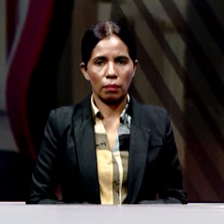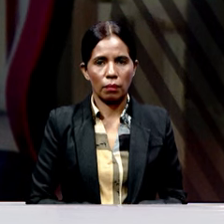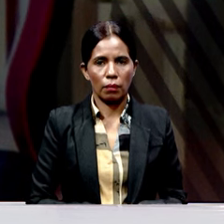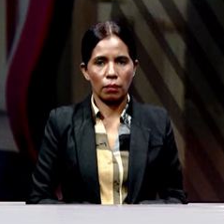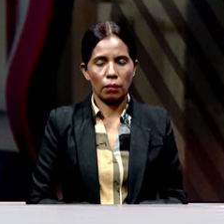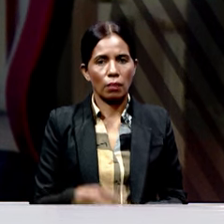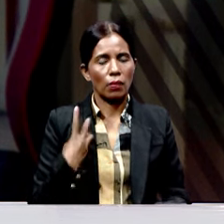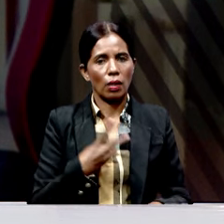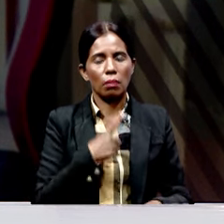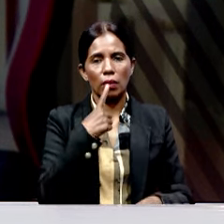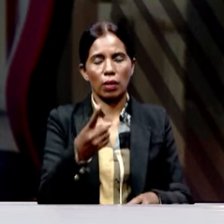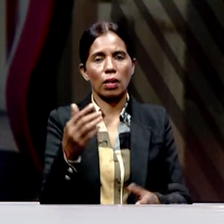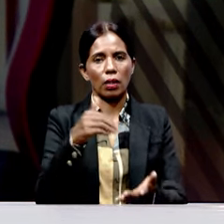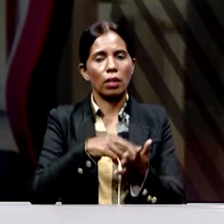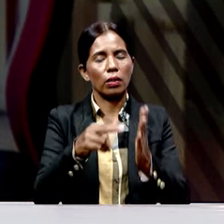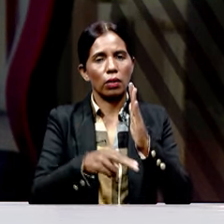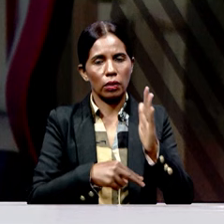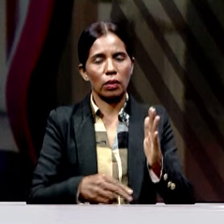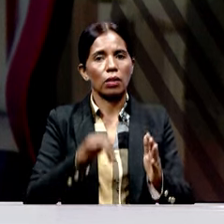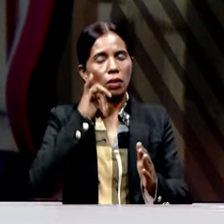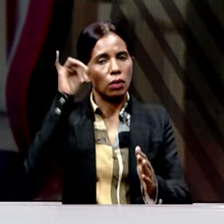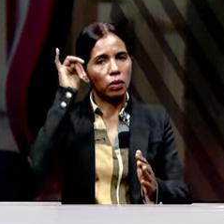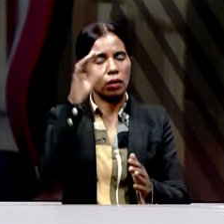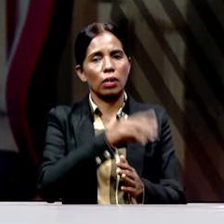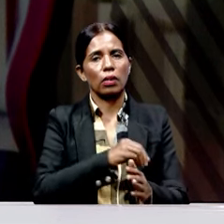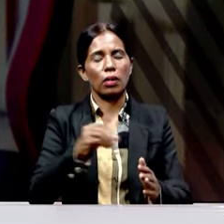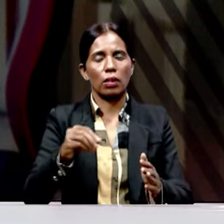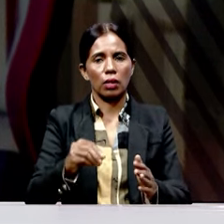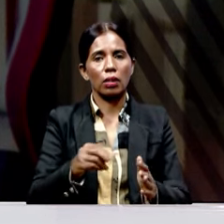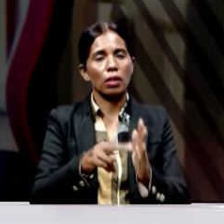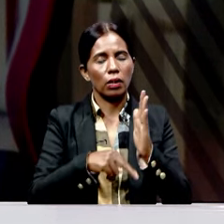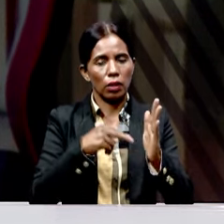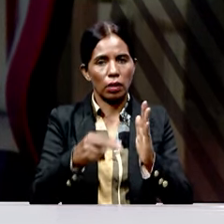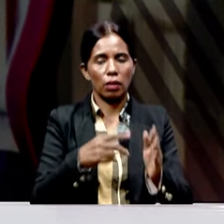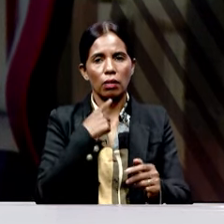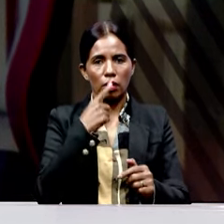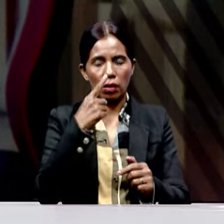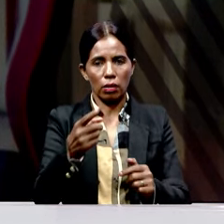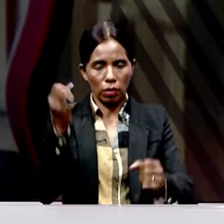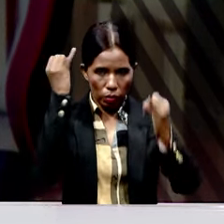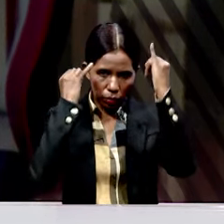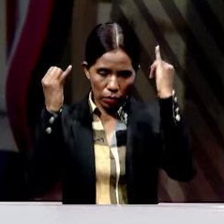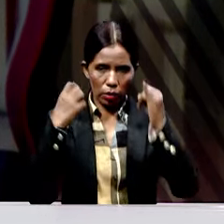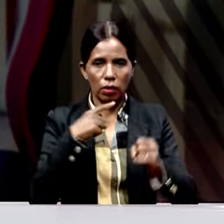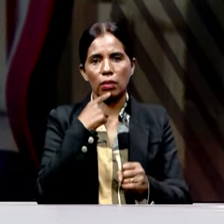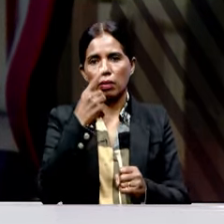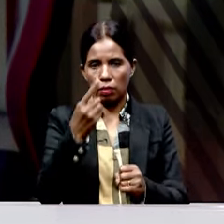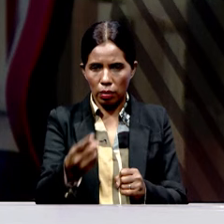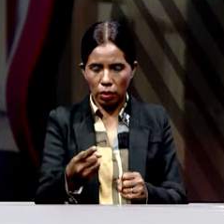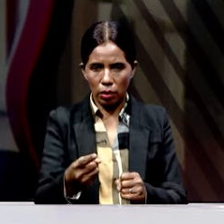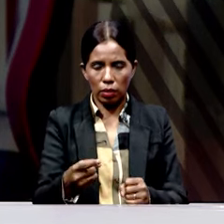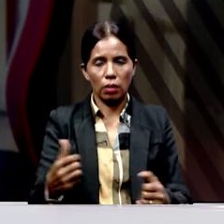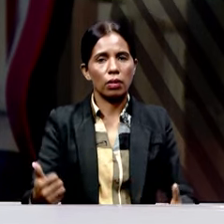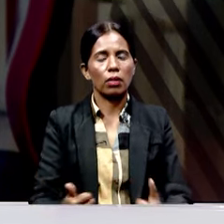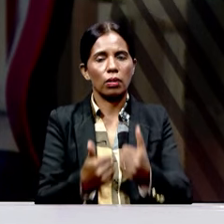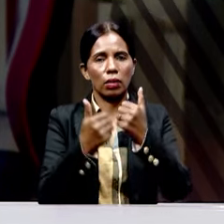Telespectadores, a minha colaboração, uma notícia na BF Insider SIC e a Jornal Nacional. E notícia na informação na BAT Tecata, acidente de